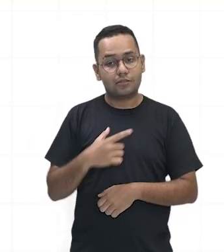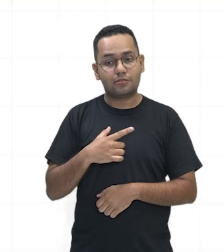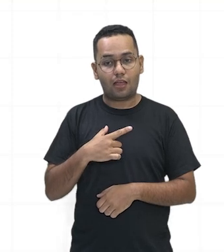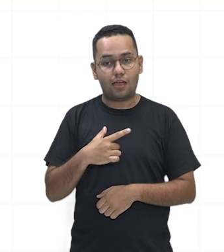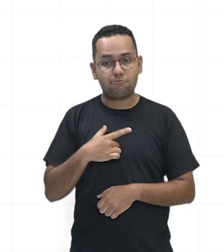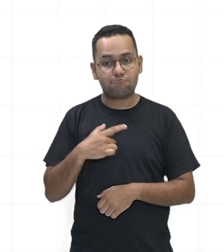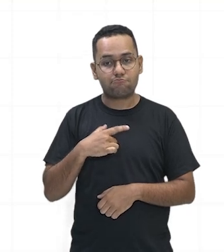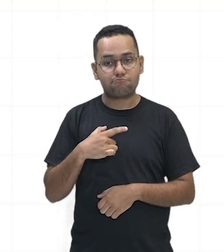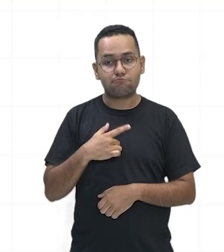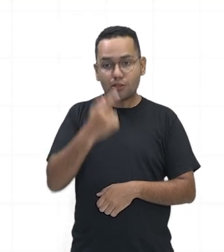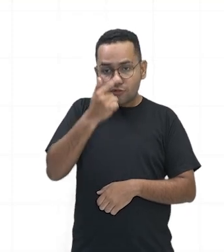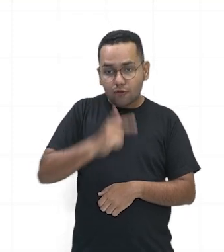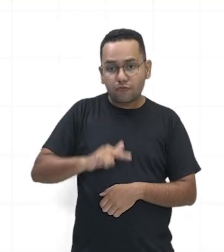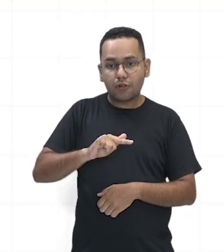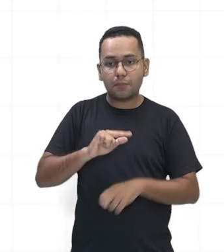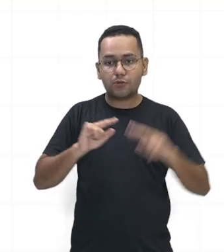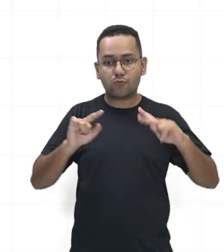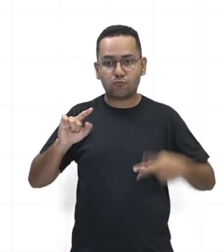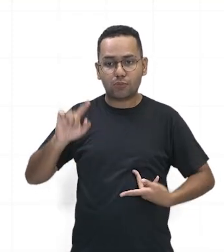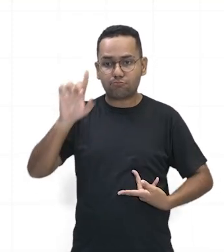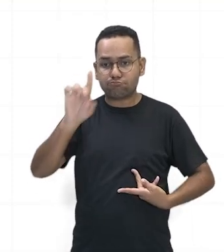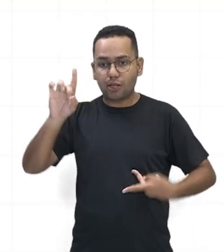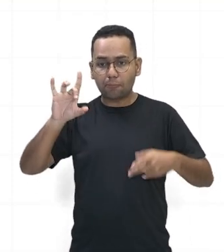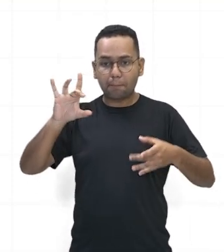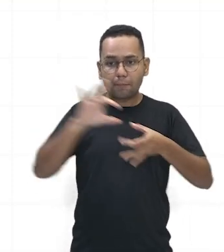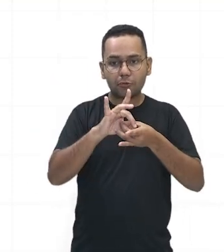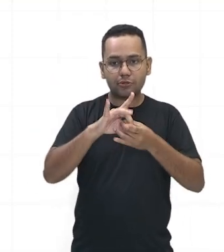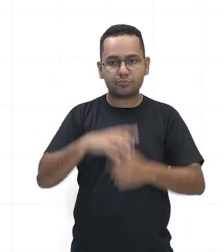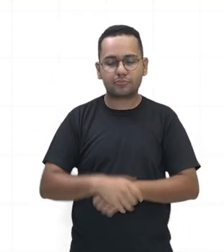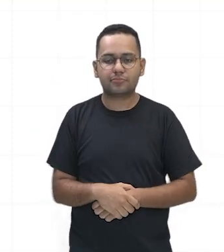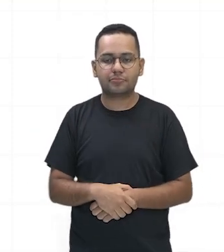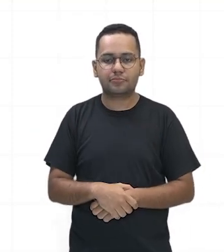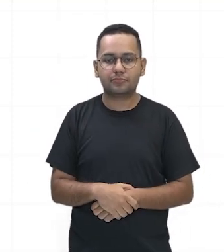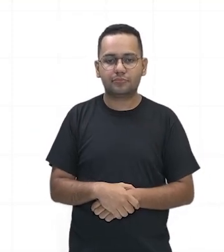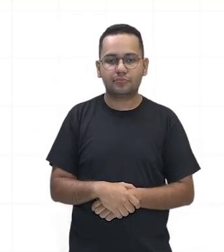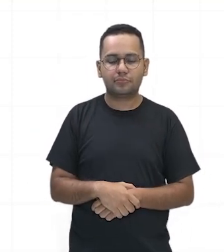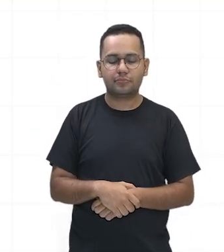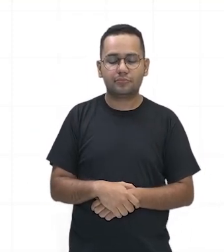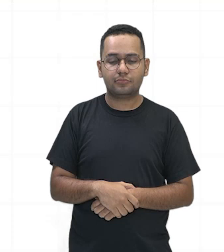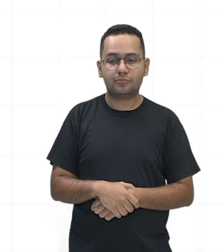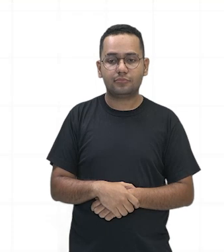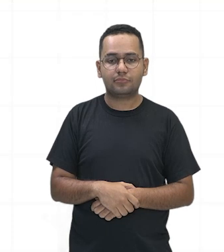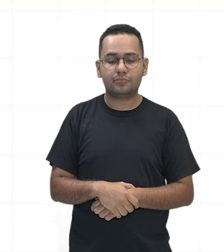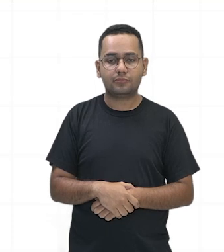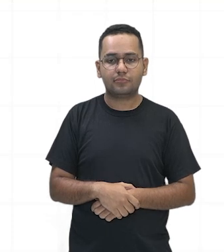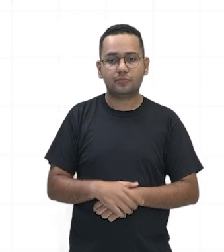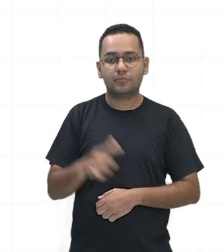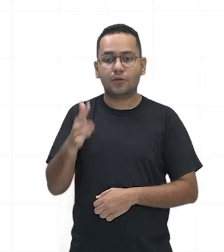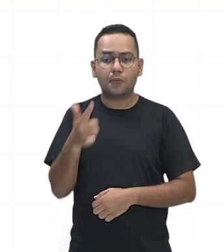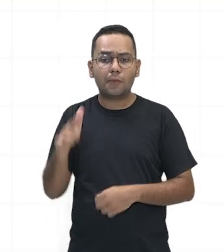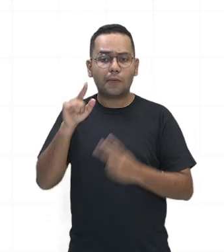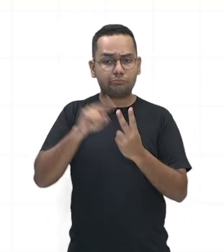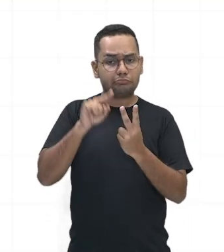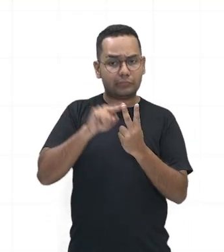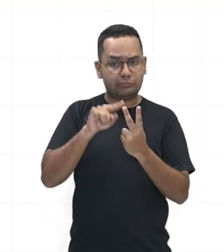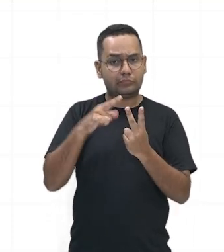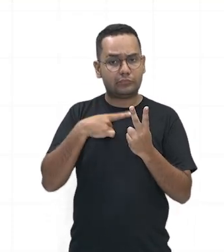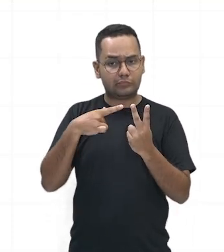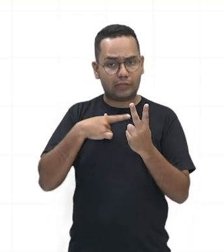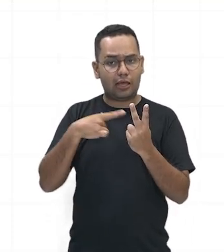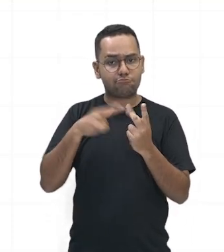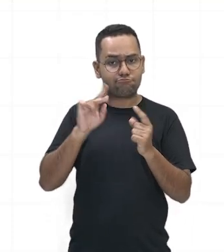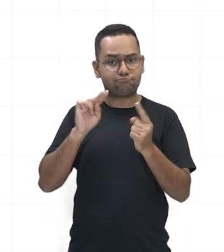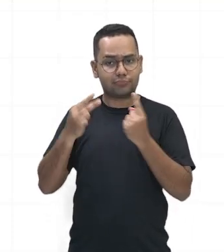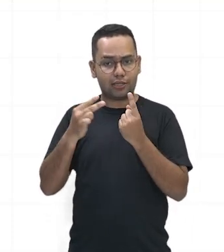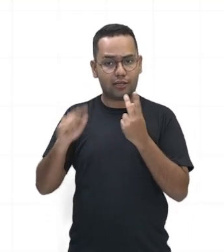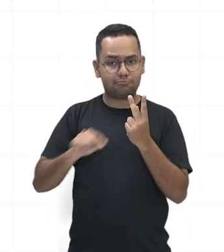humano e o divino, Deus, mas também tem a dimensão de que a ecologia,